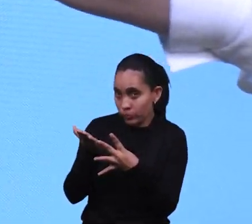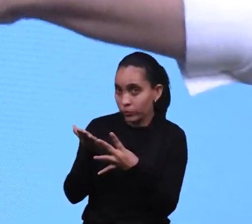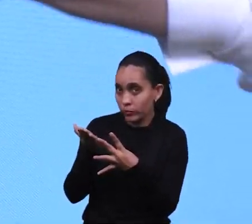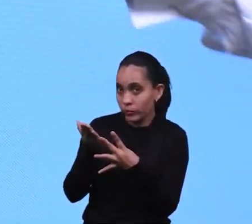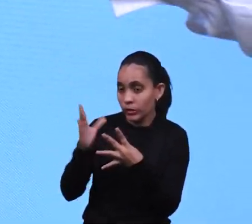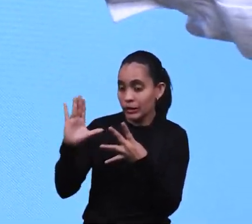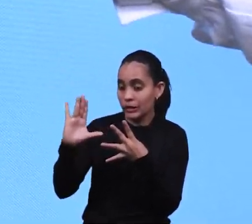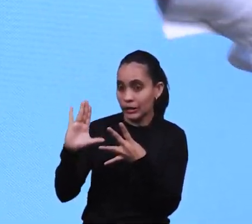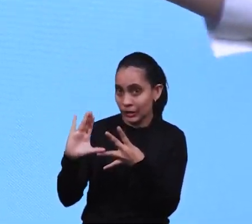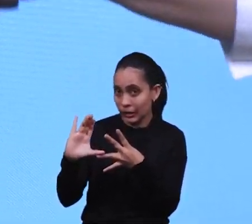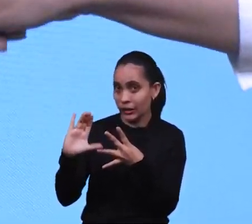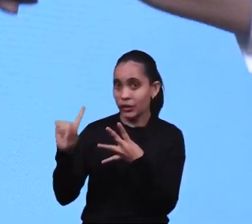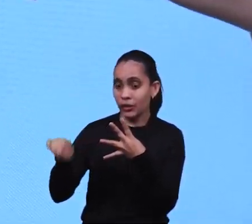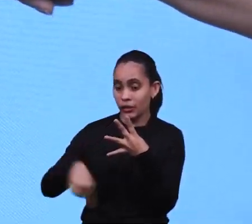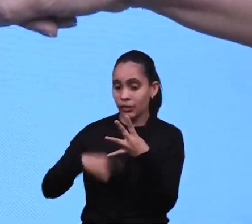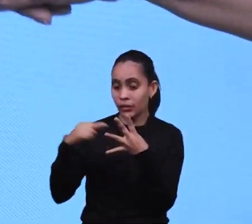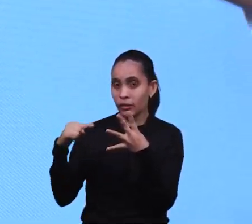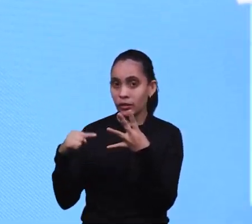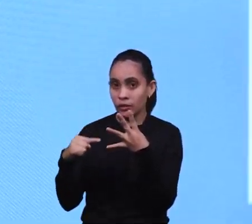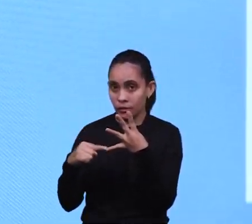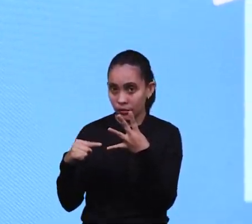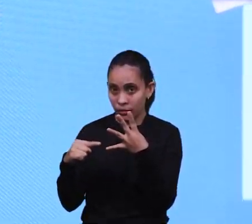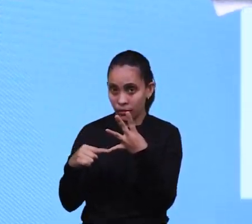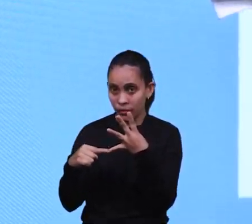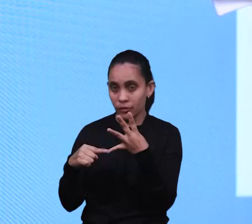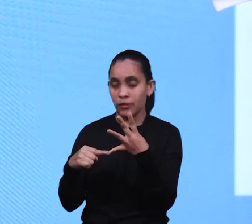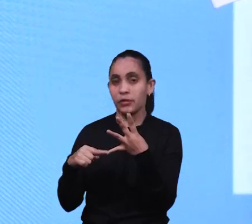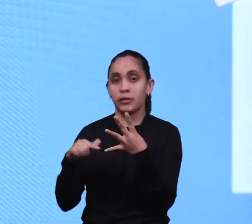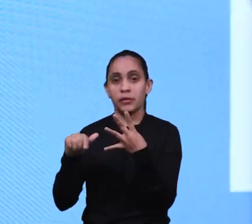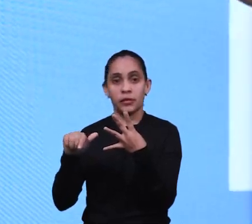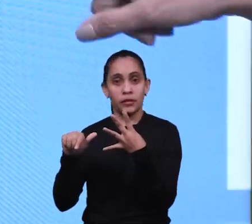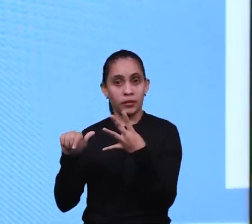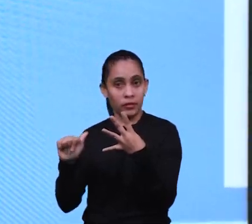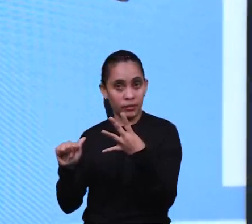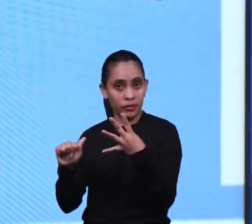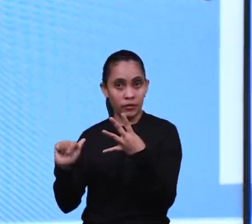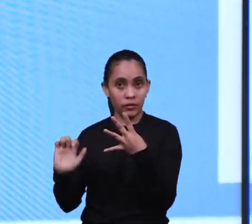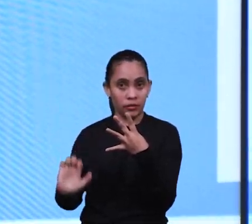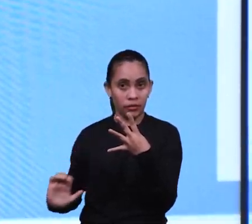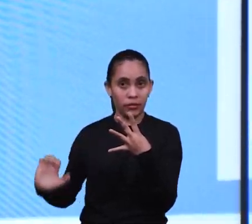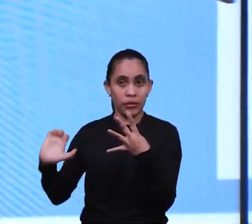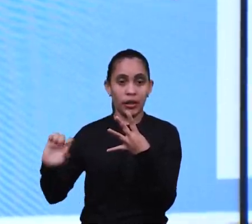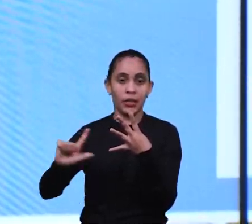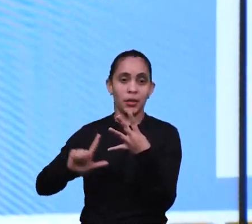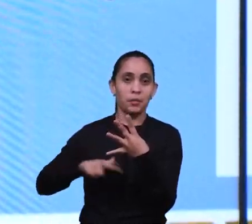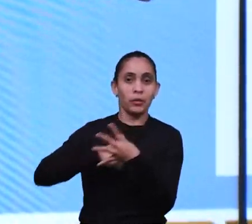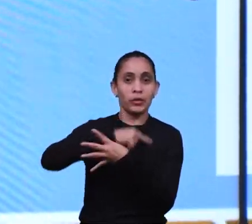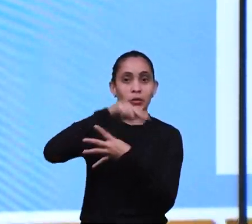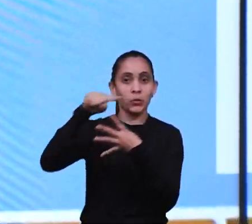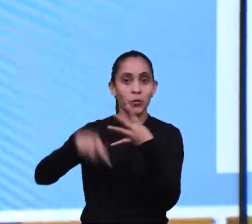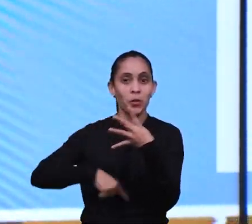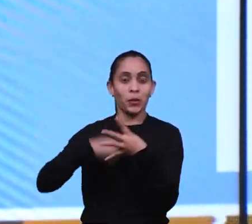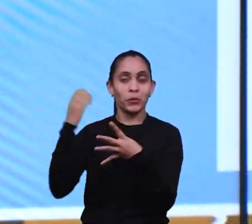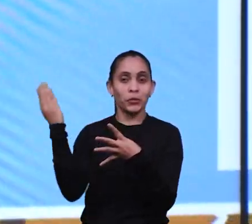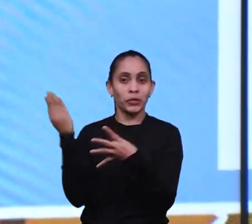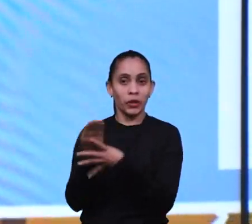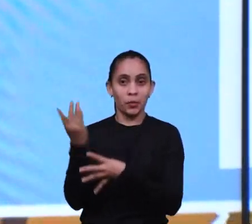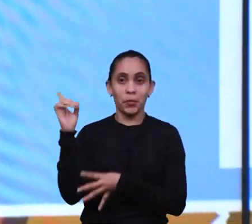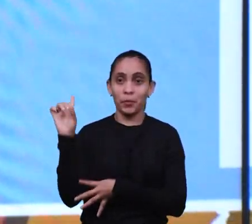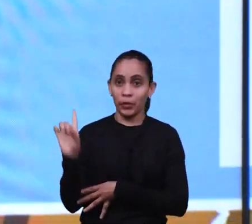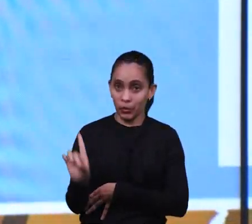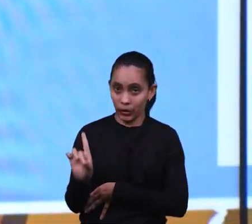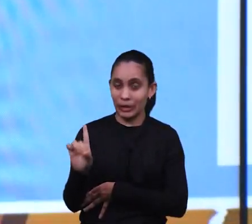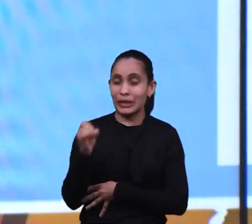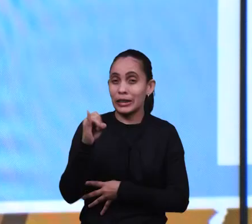tempos para C, 2 tempos para AM e depois 4 tempos para o